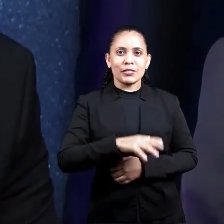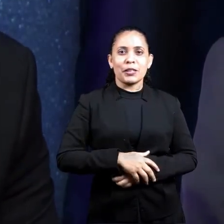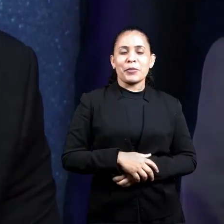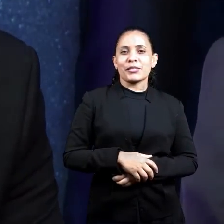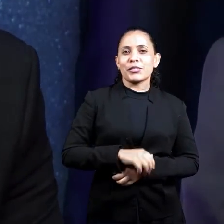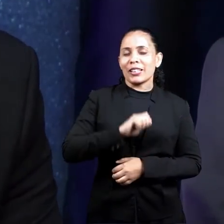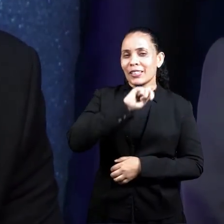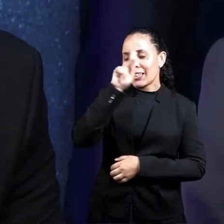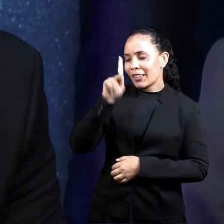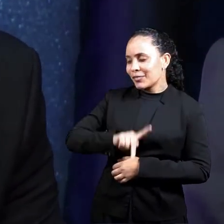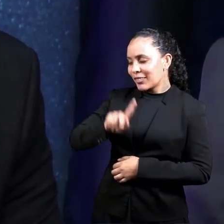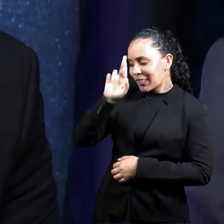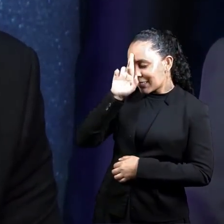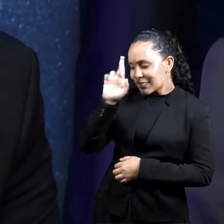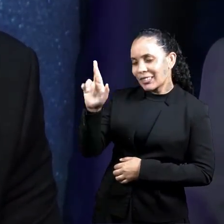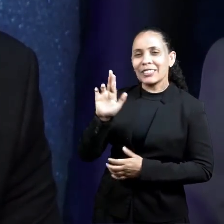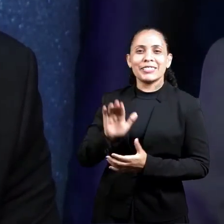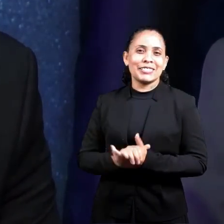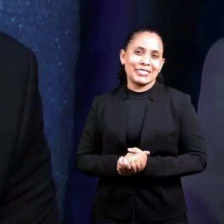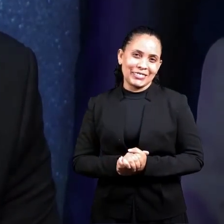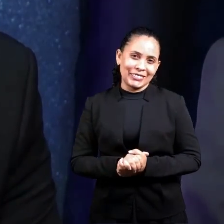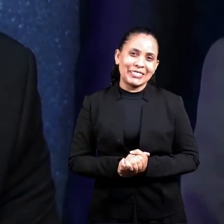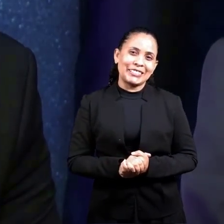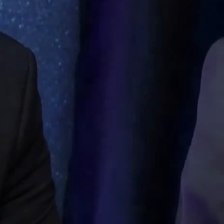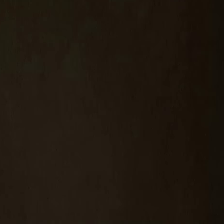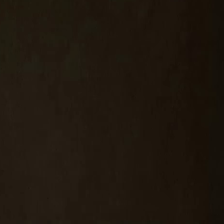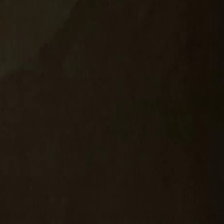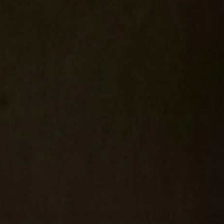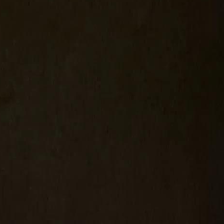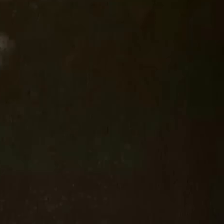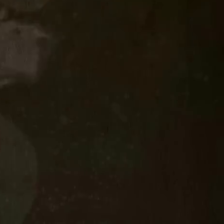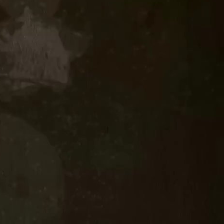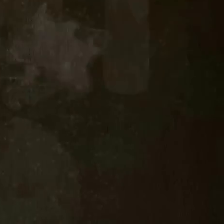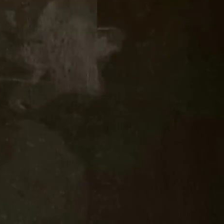paz do Senhor a todos os nossos irmãos.